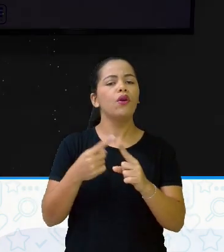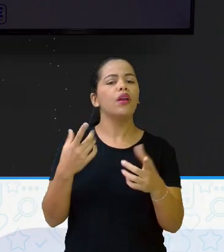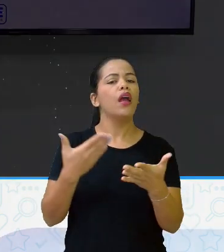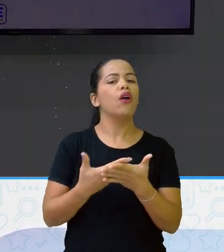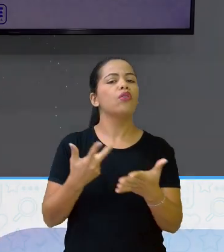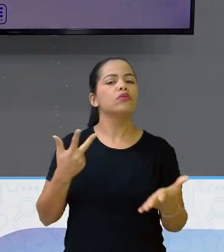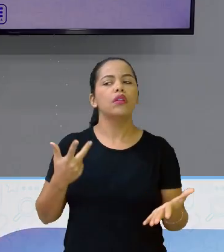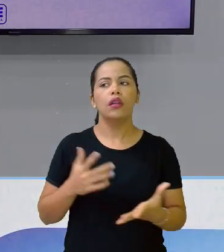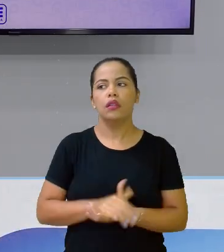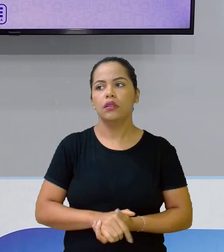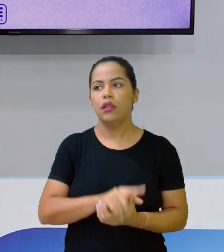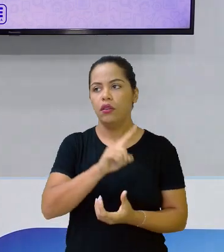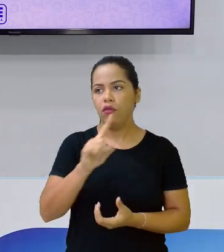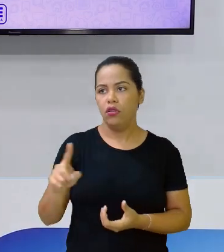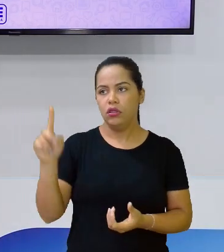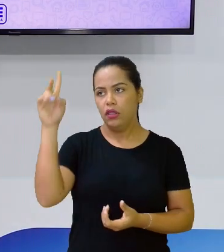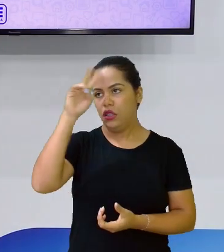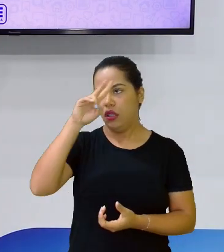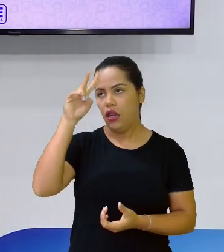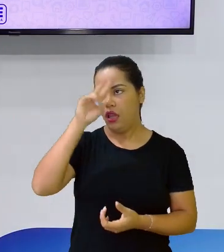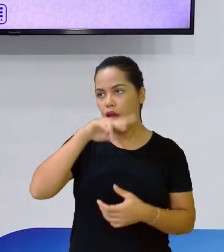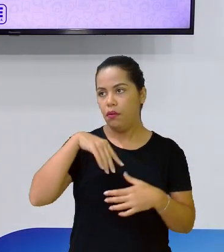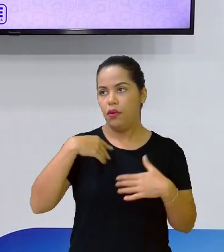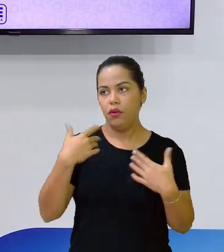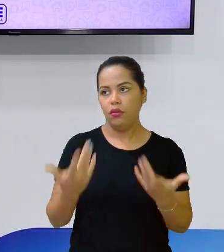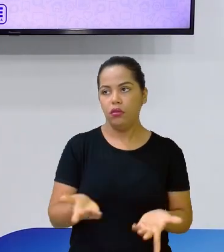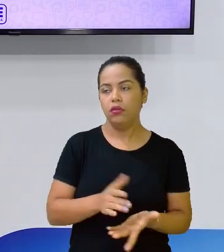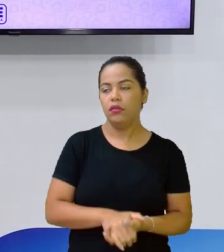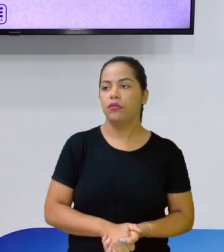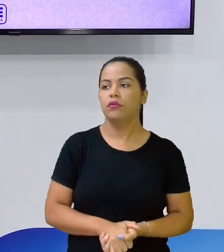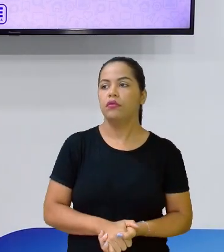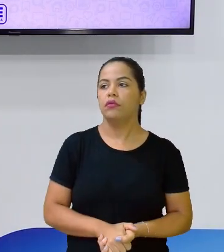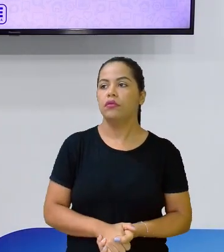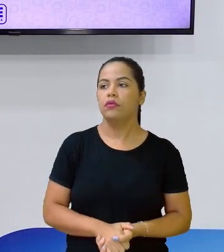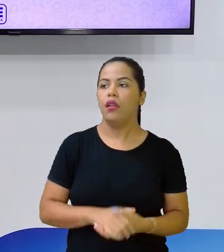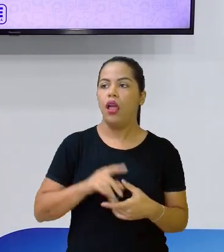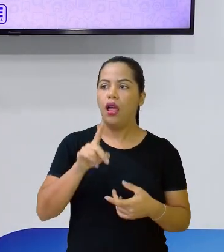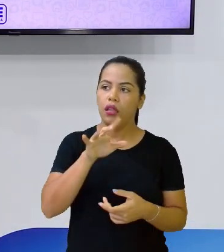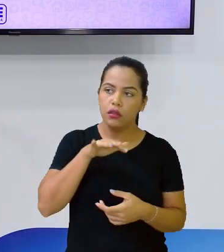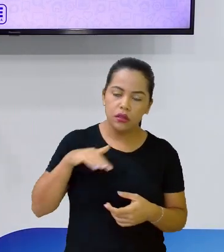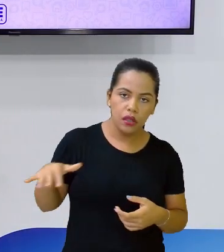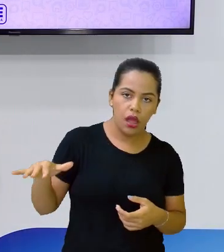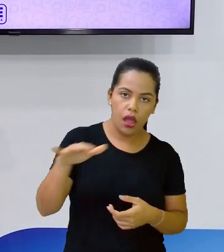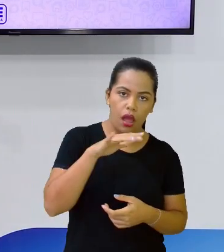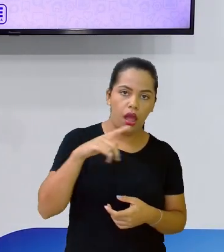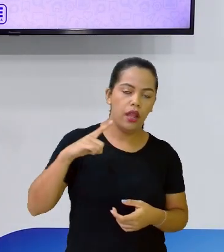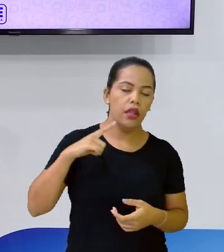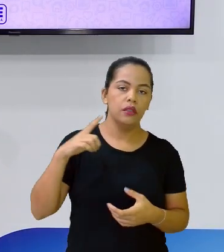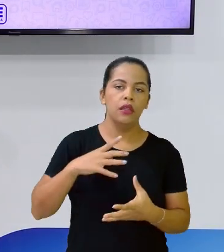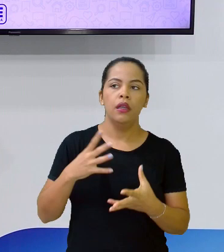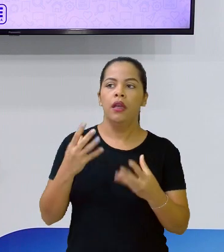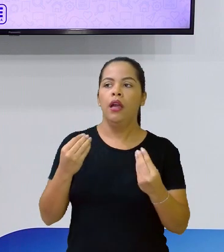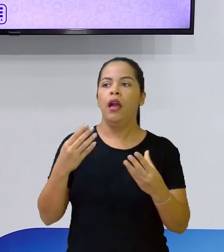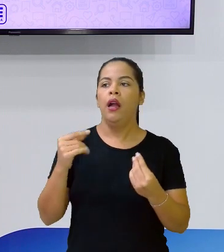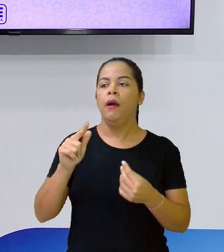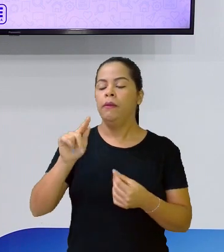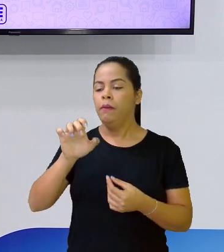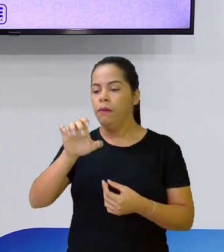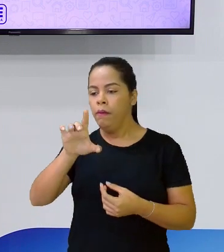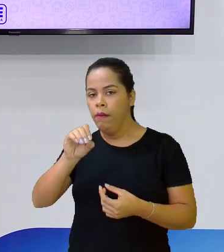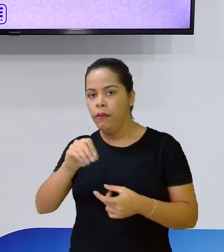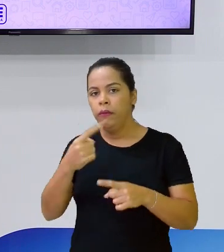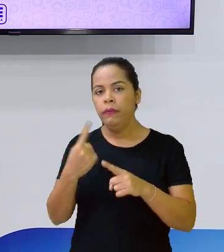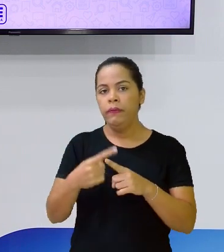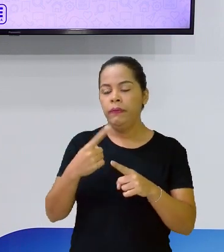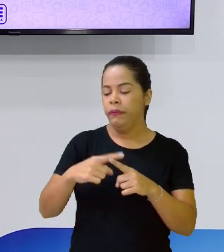vocês lembram? Para os esquecidos de plantão. Essa região ali acumula esse gelo porque é uma região que